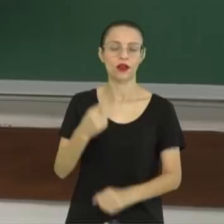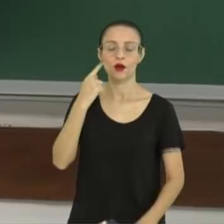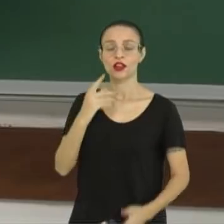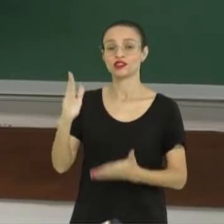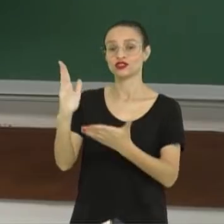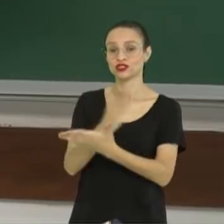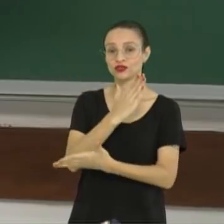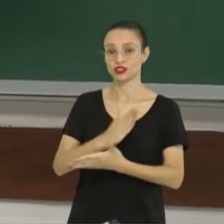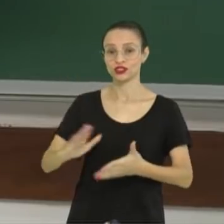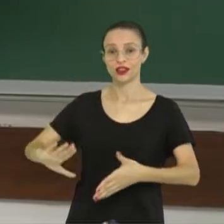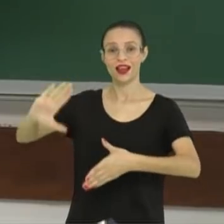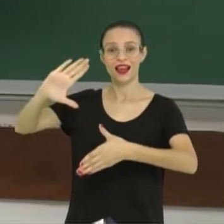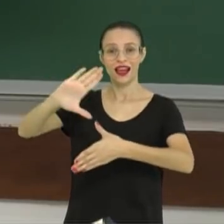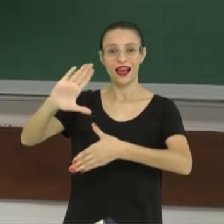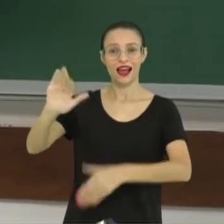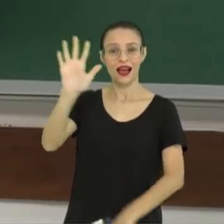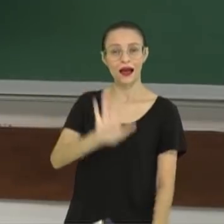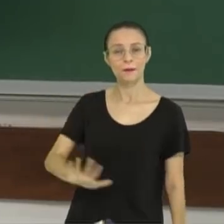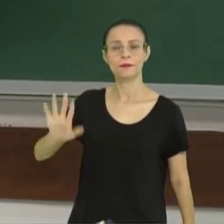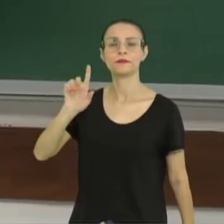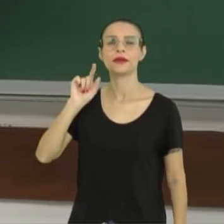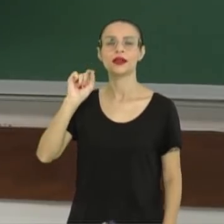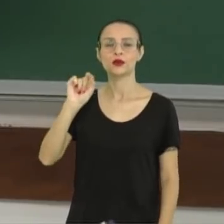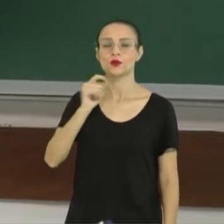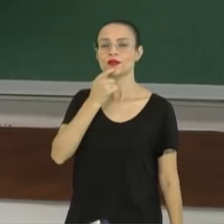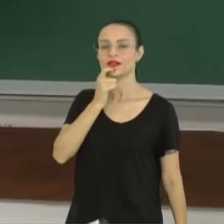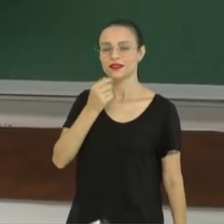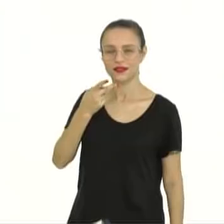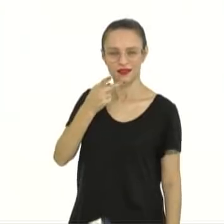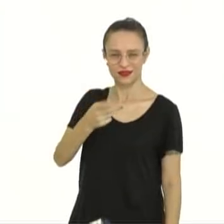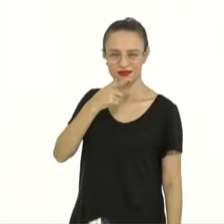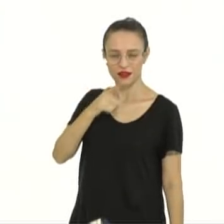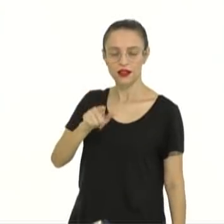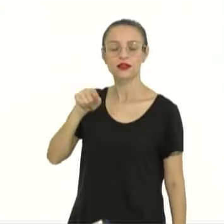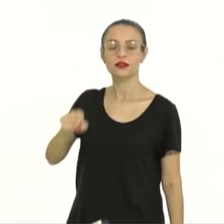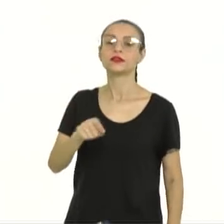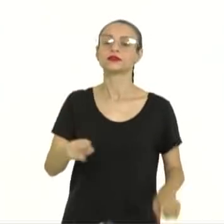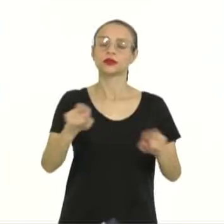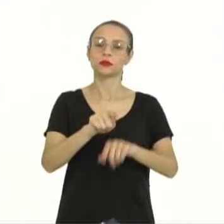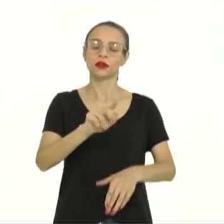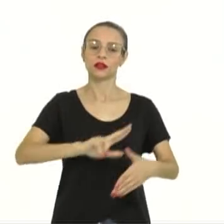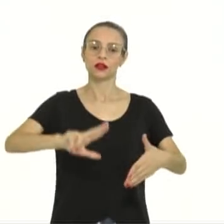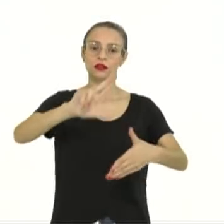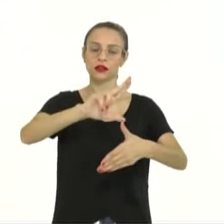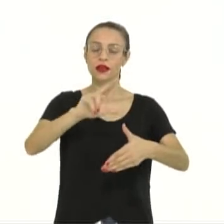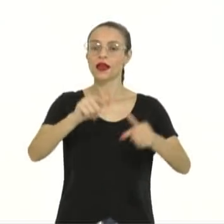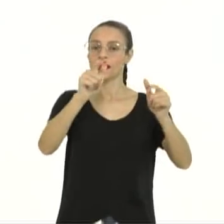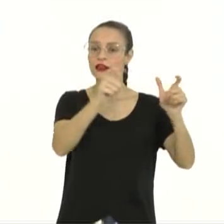anglo-saxônica e América Latina, não podemos esquecer, né, é uma regionalização